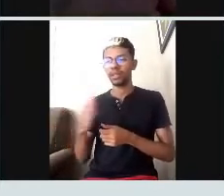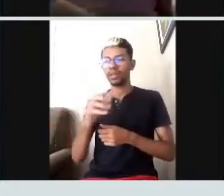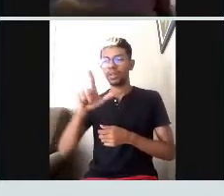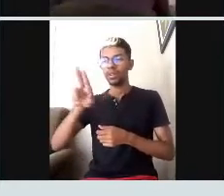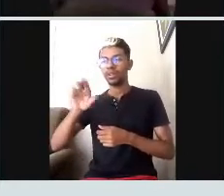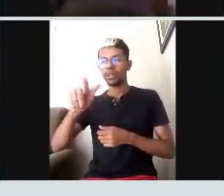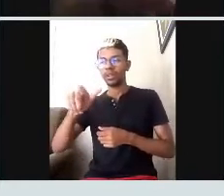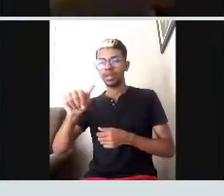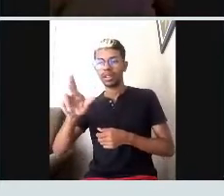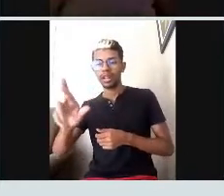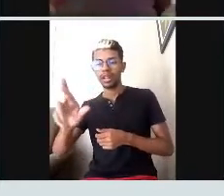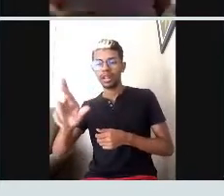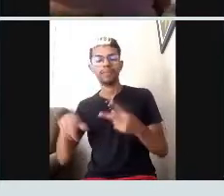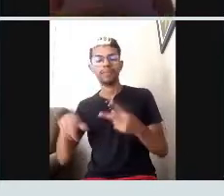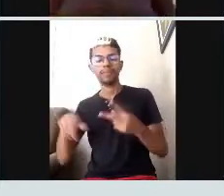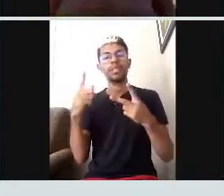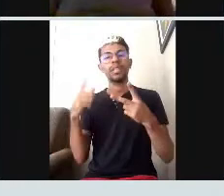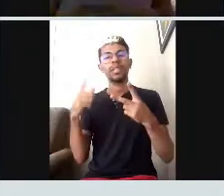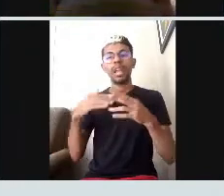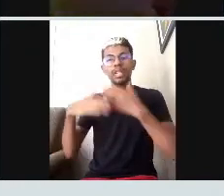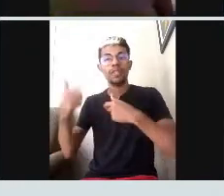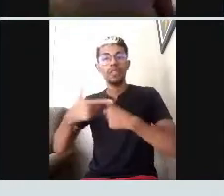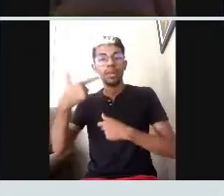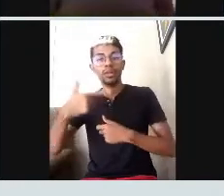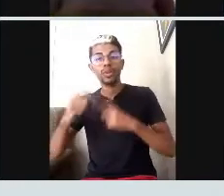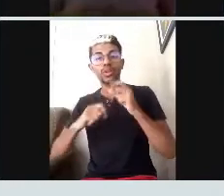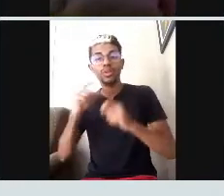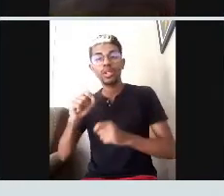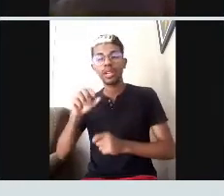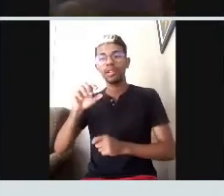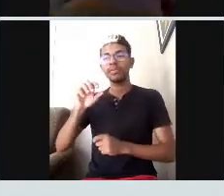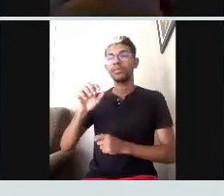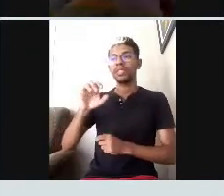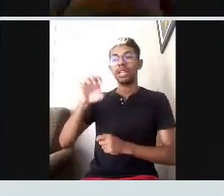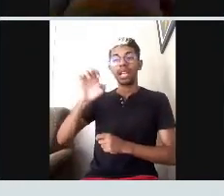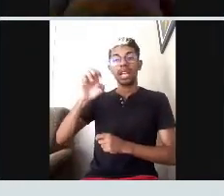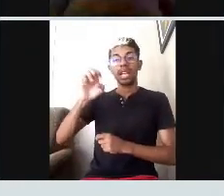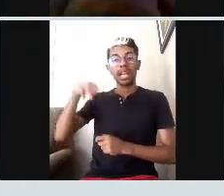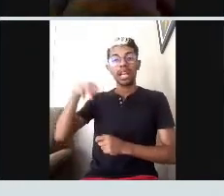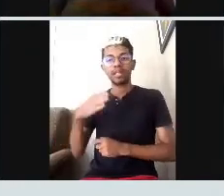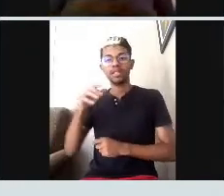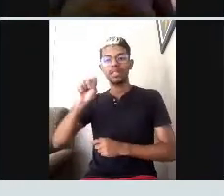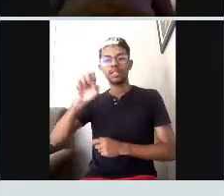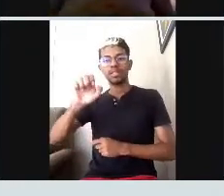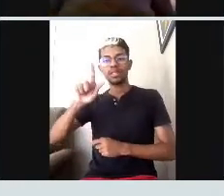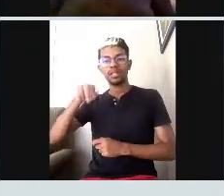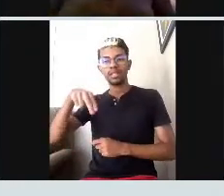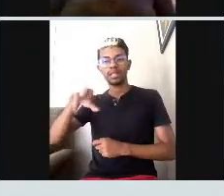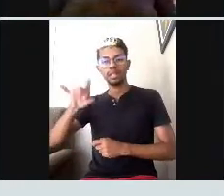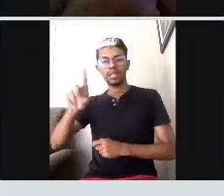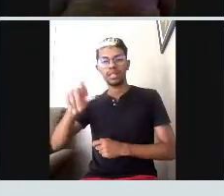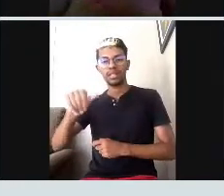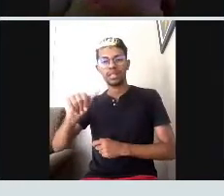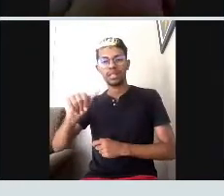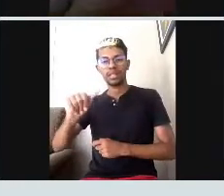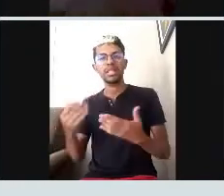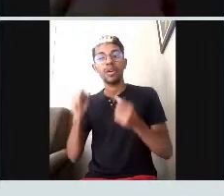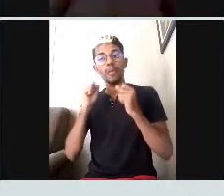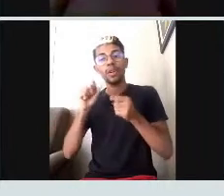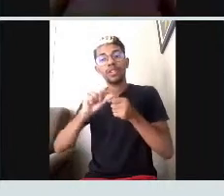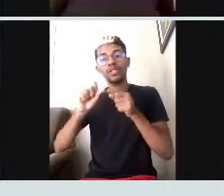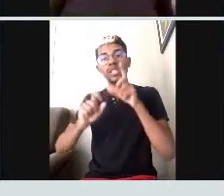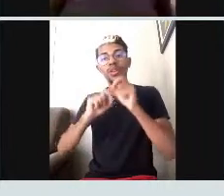em seguida, por outro lado. Dei um Google, assim, eu posso fazer uma tabelinha e colocar lá no, compartilhar com vocês, mas assim, o que